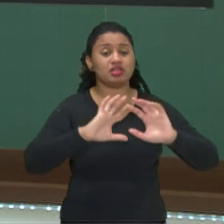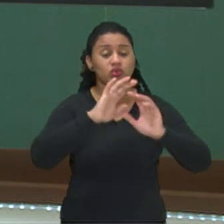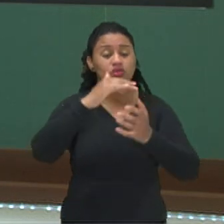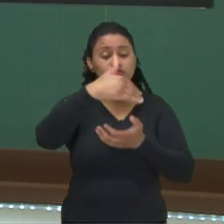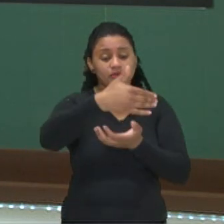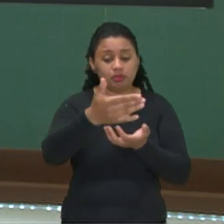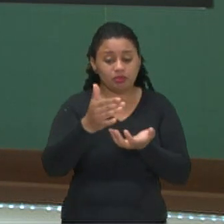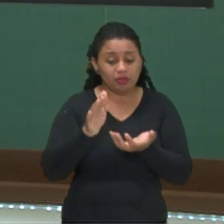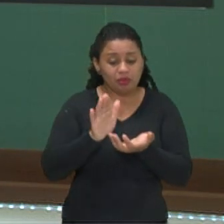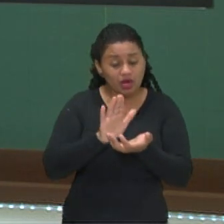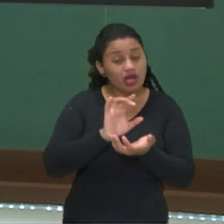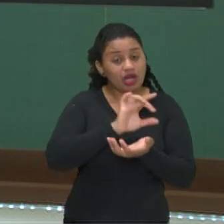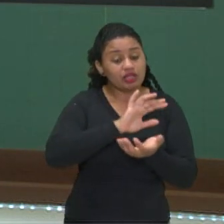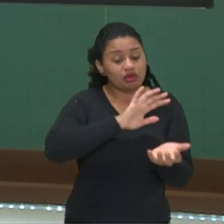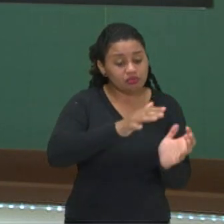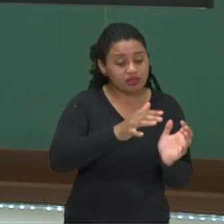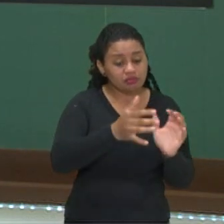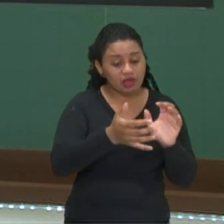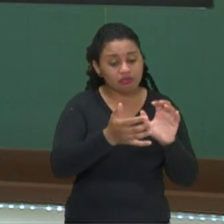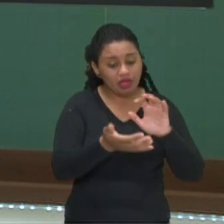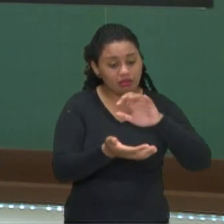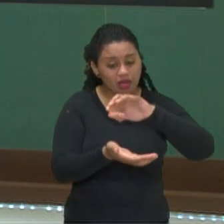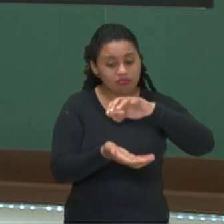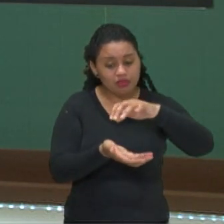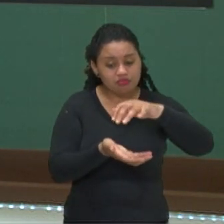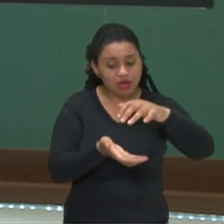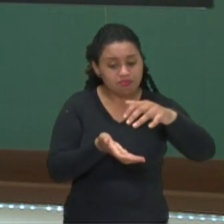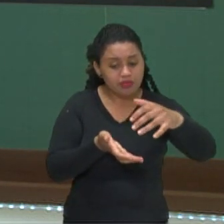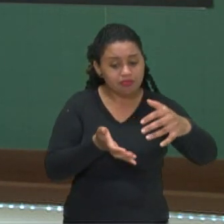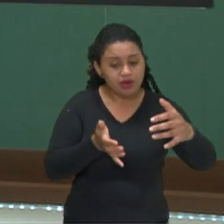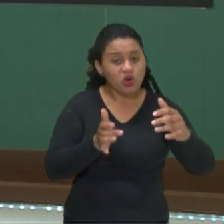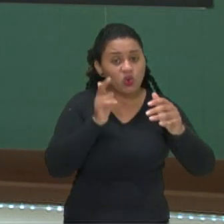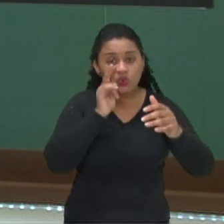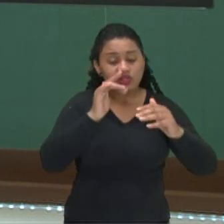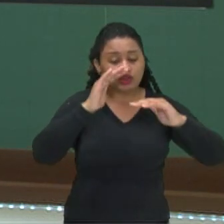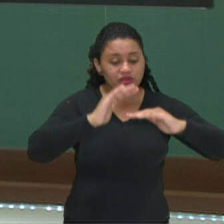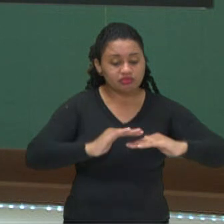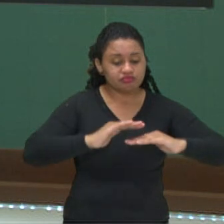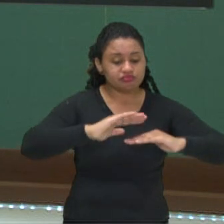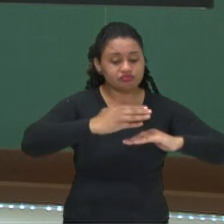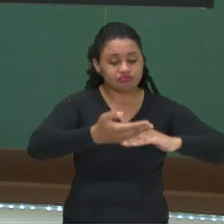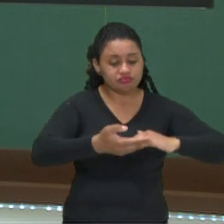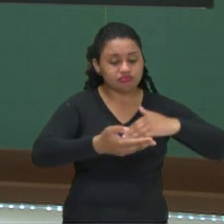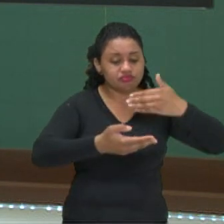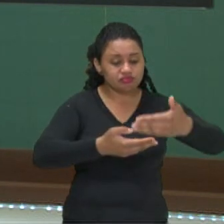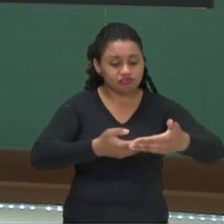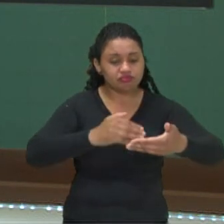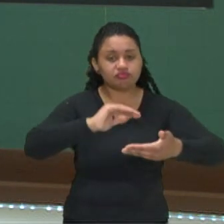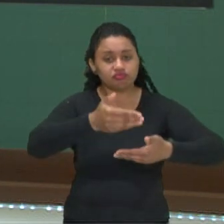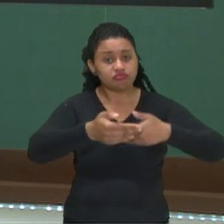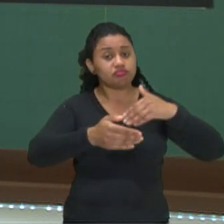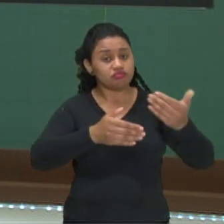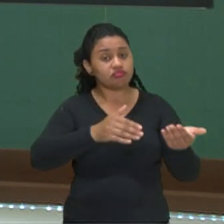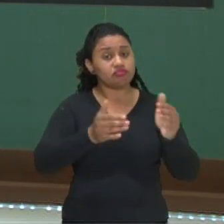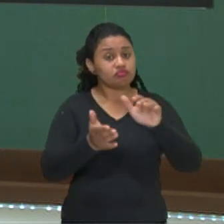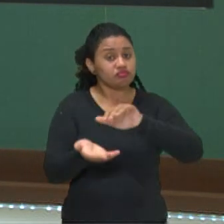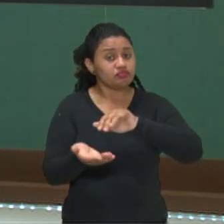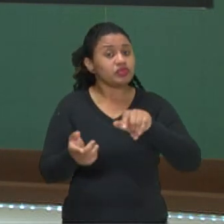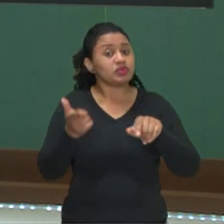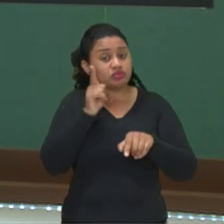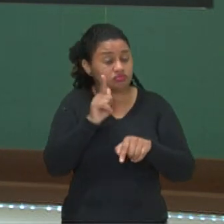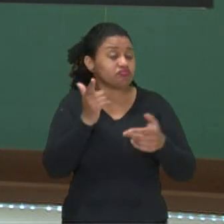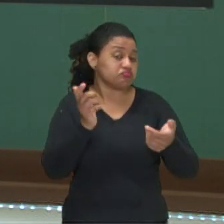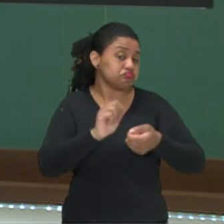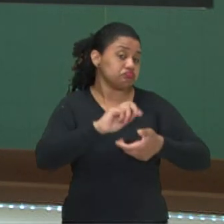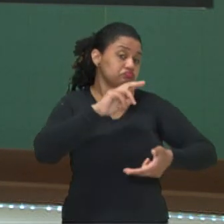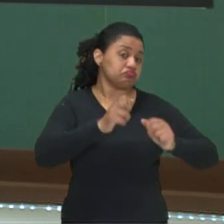faces cada uma delas tem que estar contida apenas num plano. Então, portanto, um poliedro, como eu